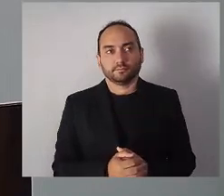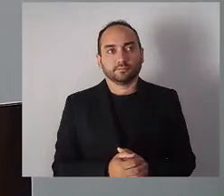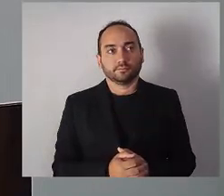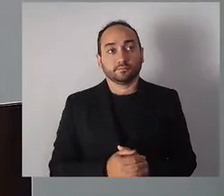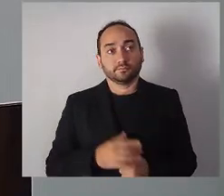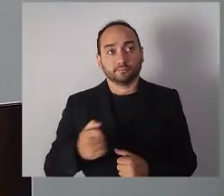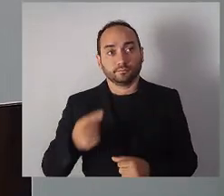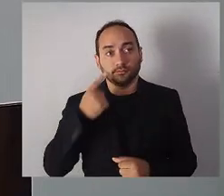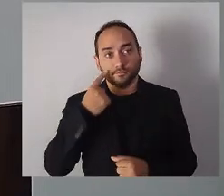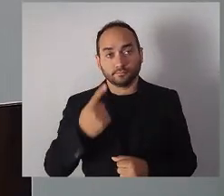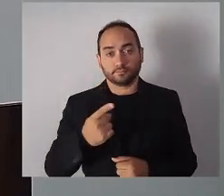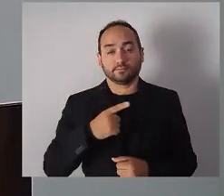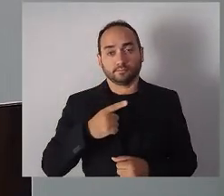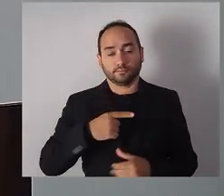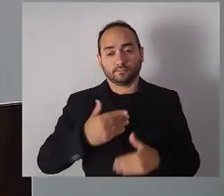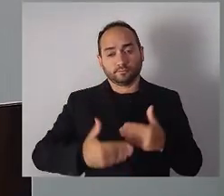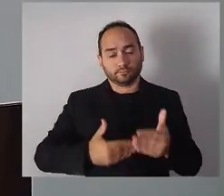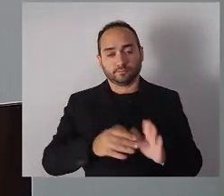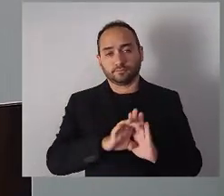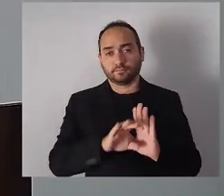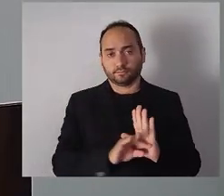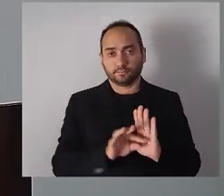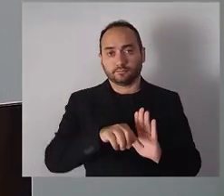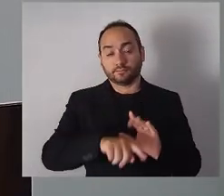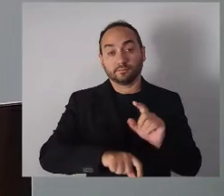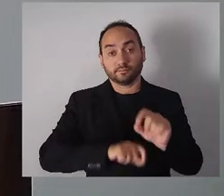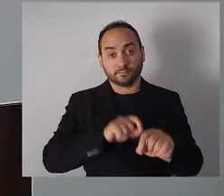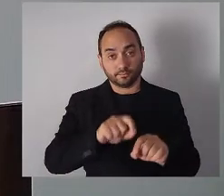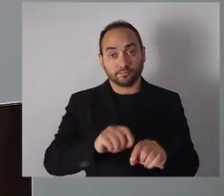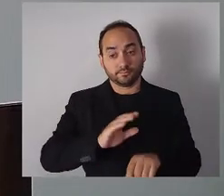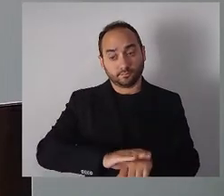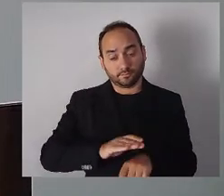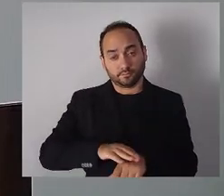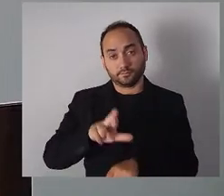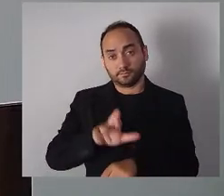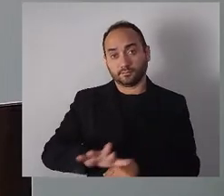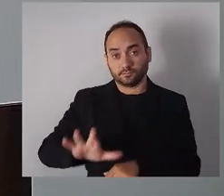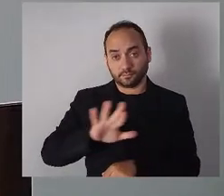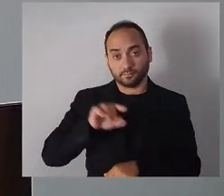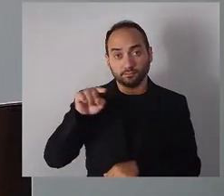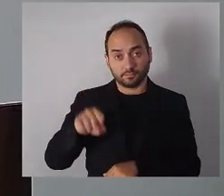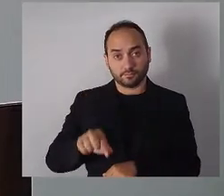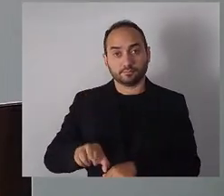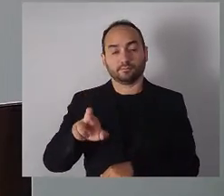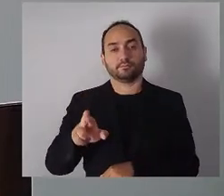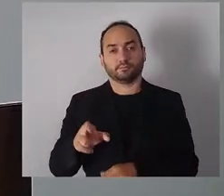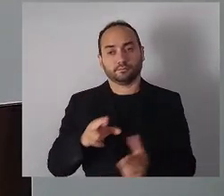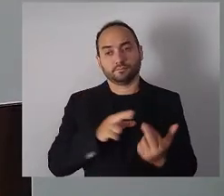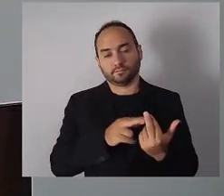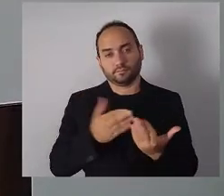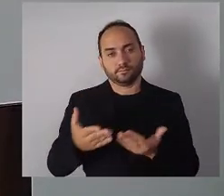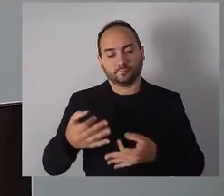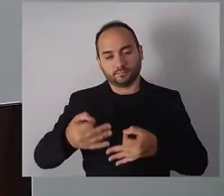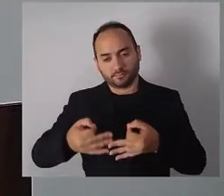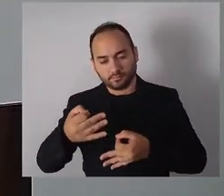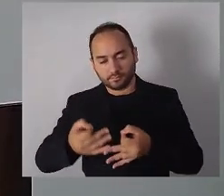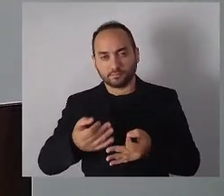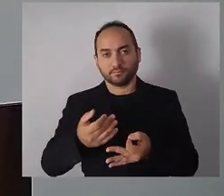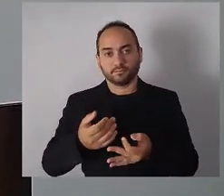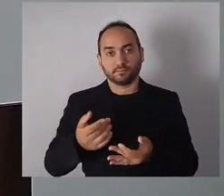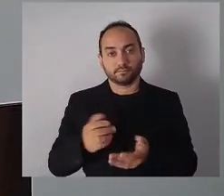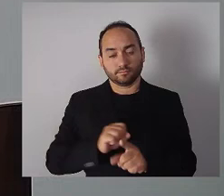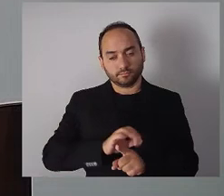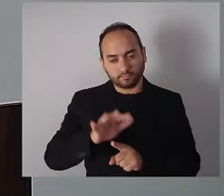Sendo previsto no próprio estatuto que cabe ao diretório regional referendar o ajuizamento de demanda